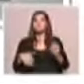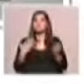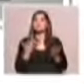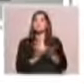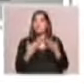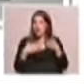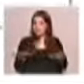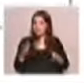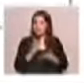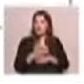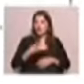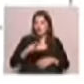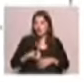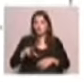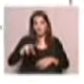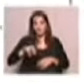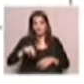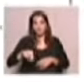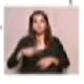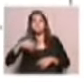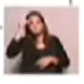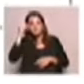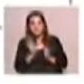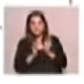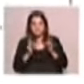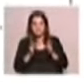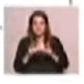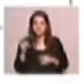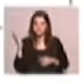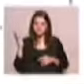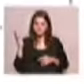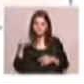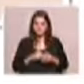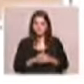estão abertas até 9 de novembro. Saiba mais em ange.pt.